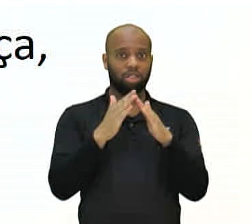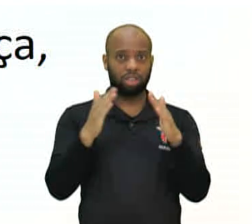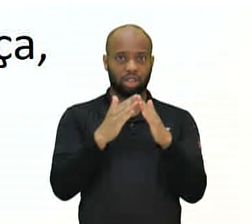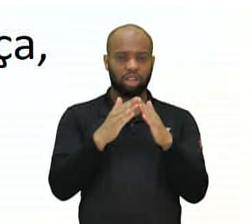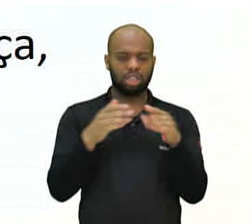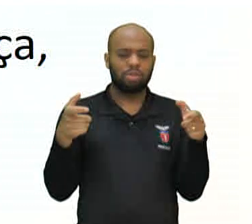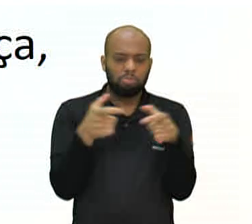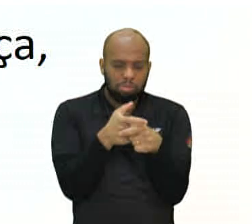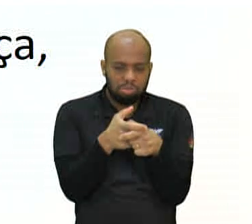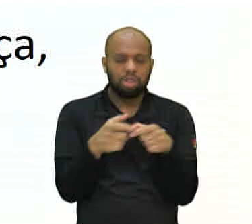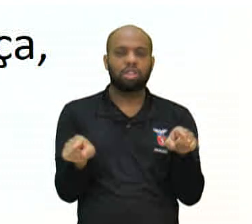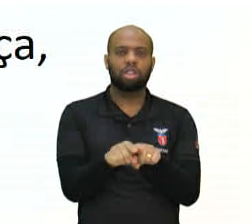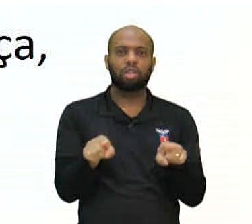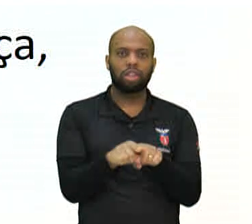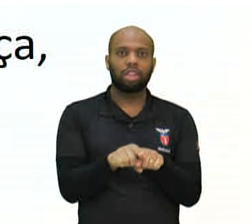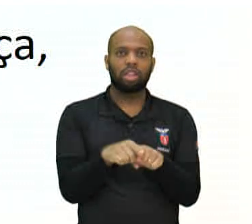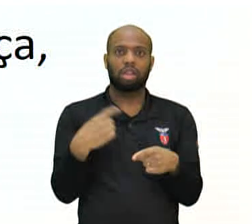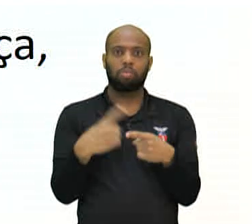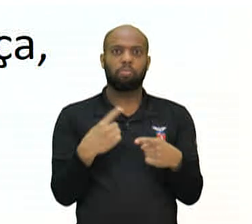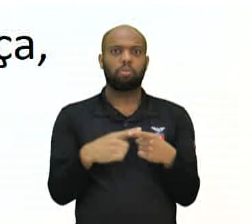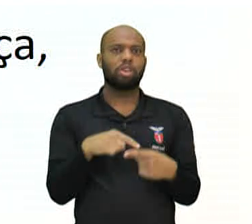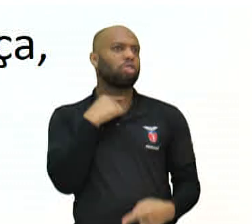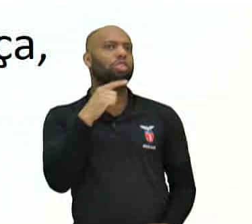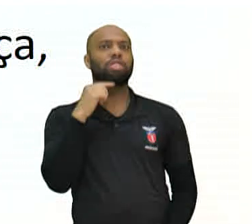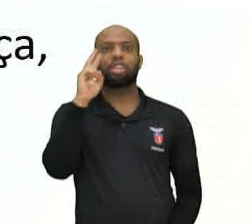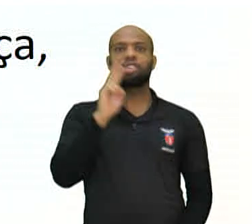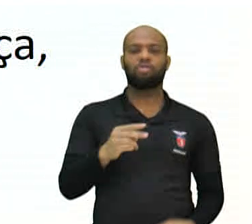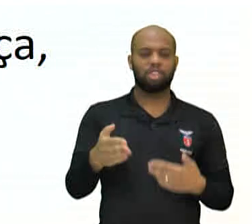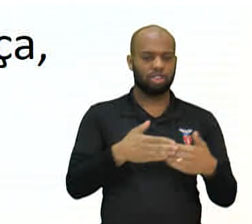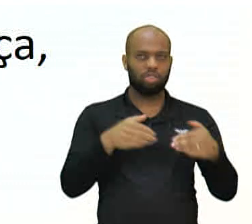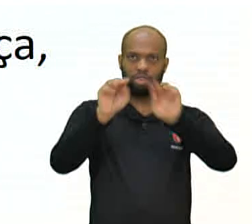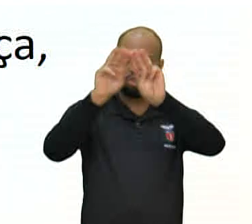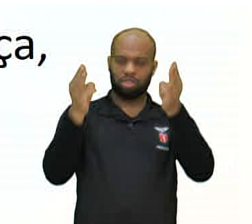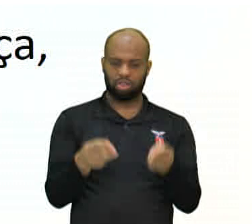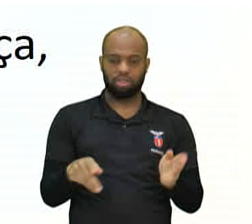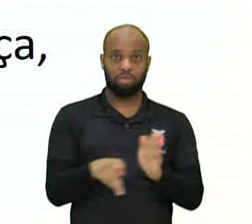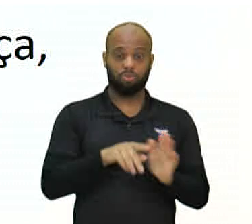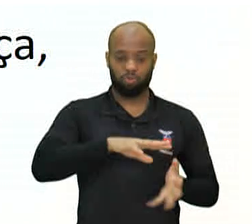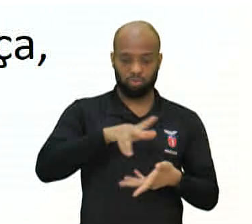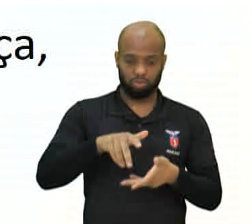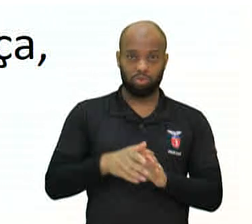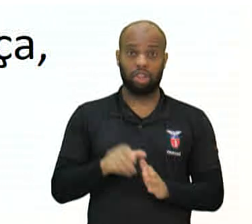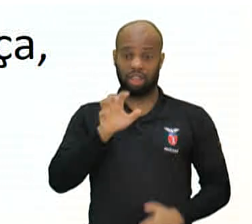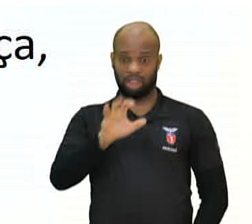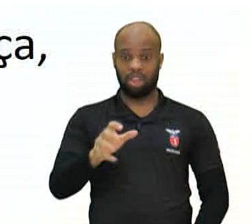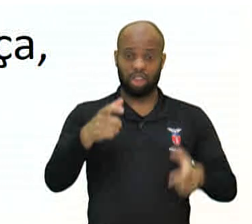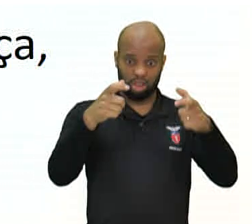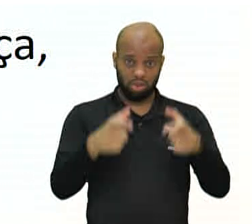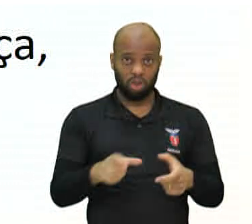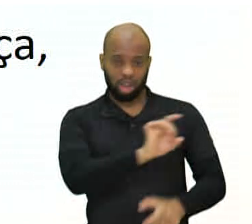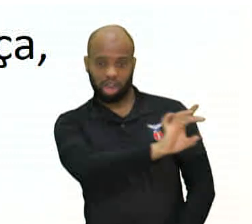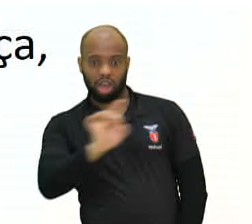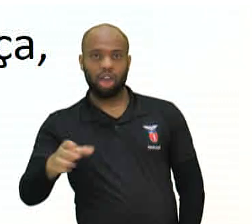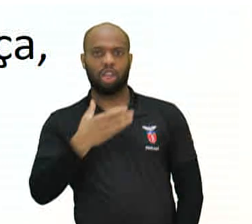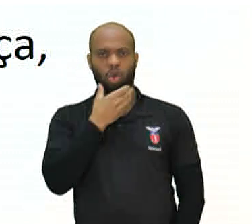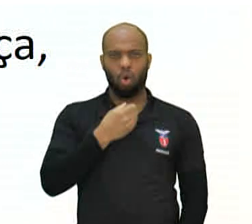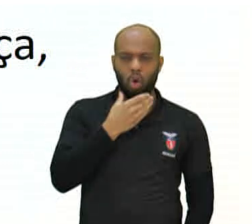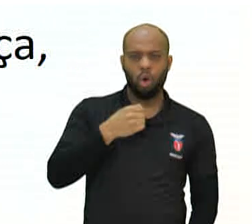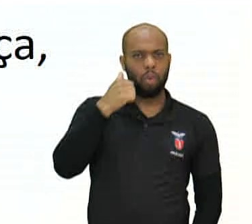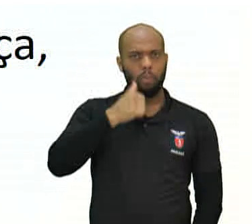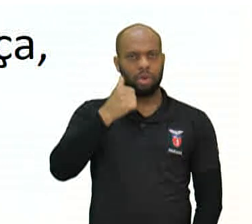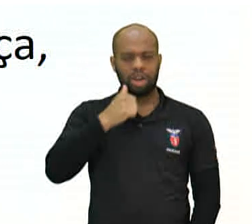tão pequenos, que eles não podem ser vistos em qualquer mapa do mundo. Tais são os lugares onde cada homem, mulher e criança